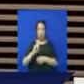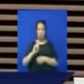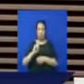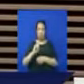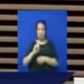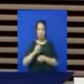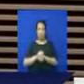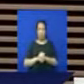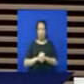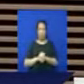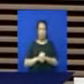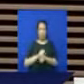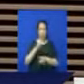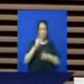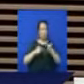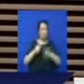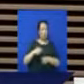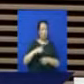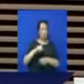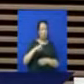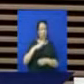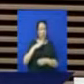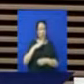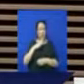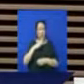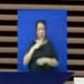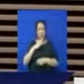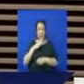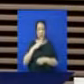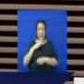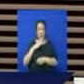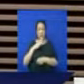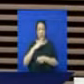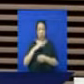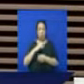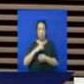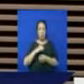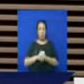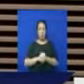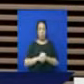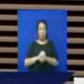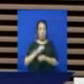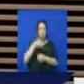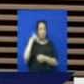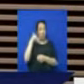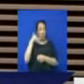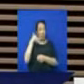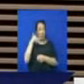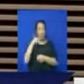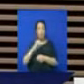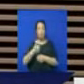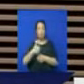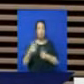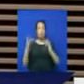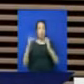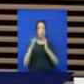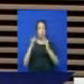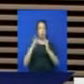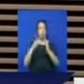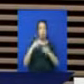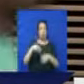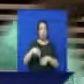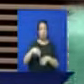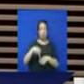conhecia o Rudimar, quem é o Rudimar, e me conseguiu o número dele no dia aí de noite, né, liguei, e desse foi o primeiro contato que eu tive com o Rudimar, o